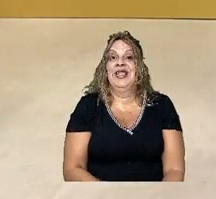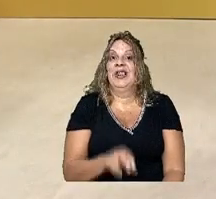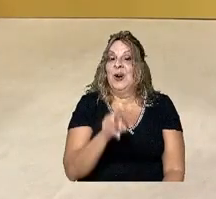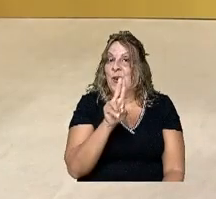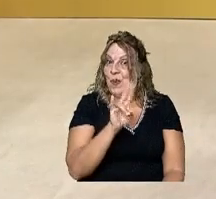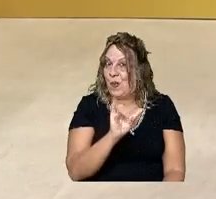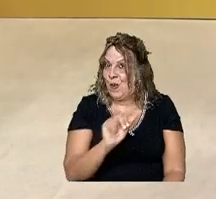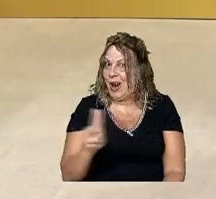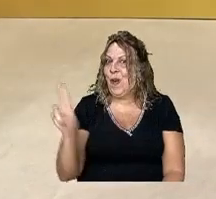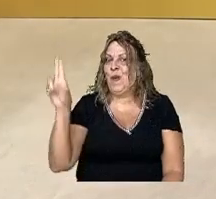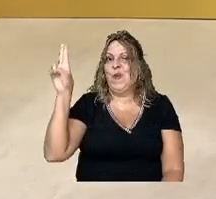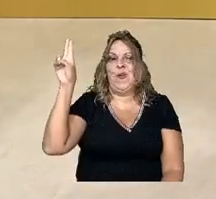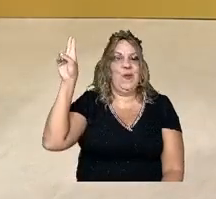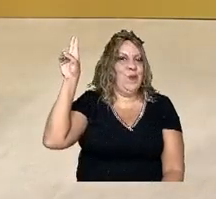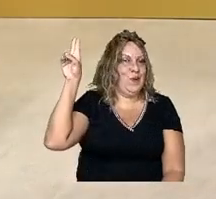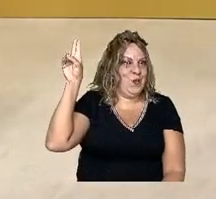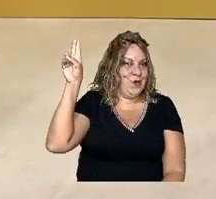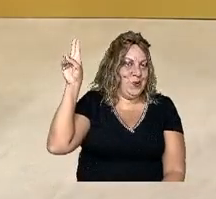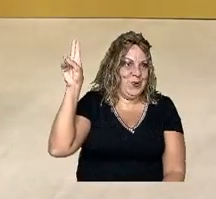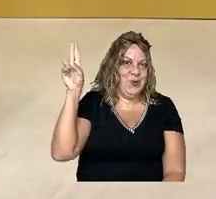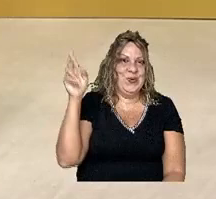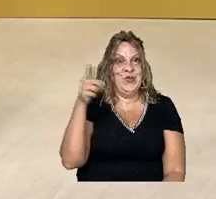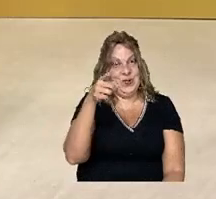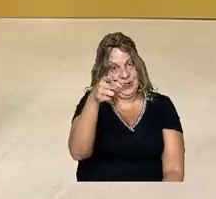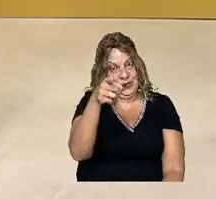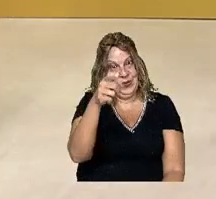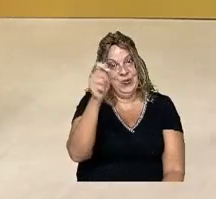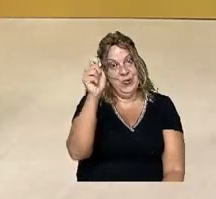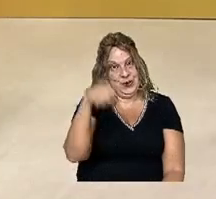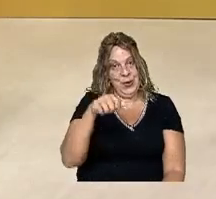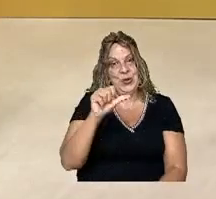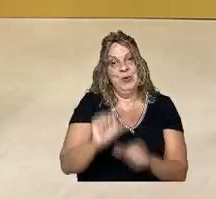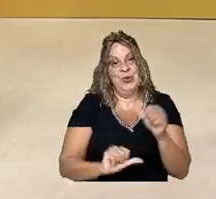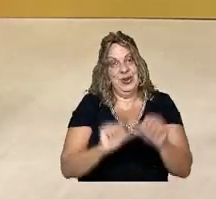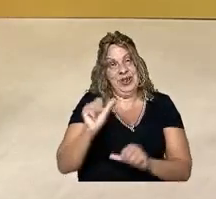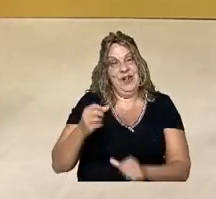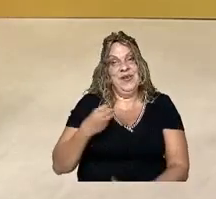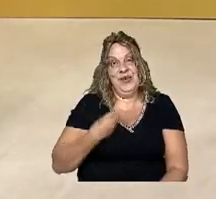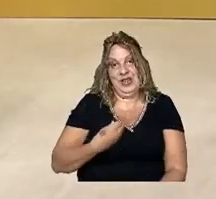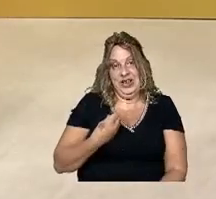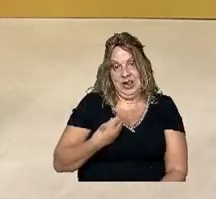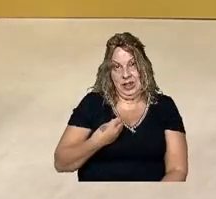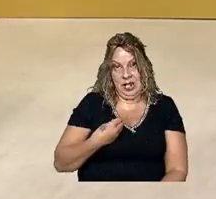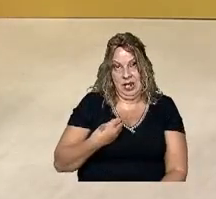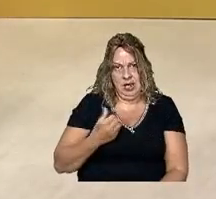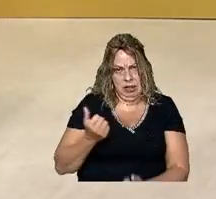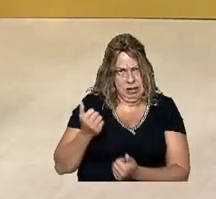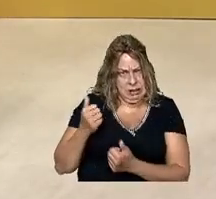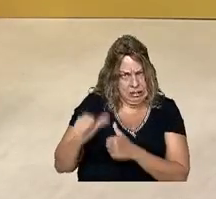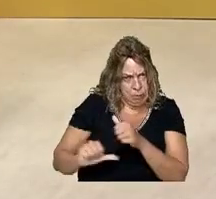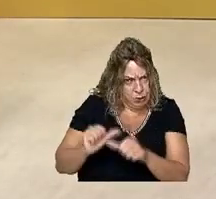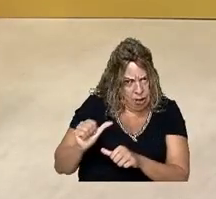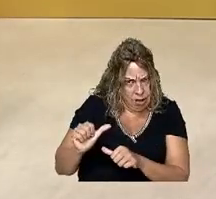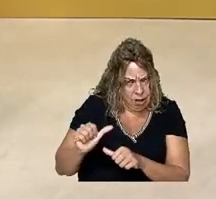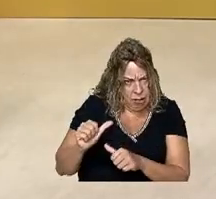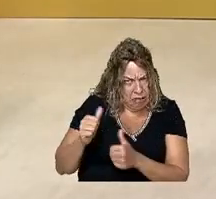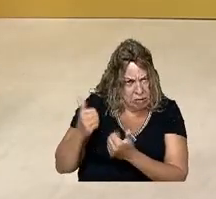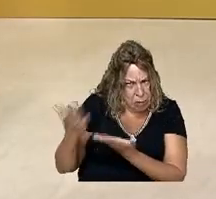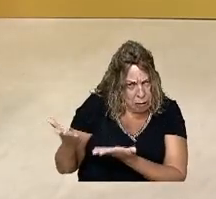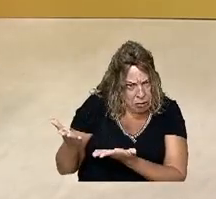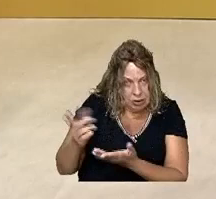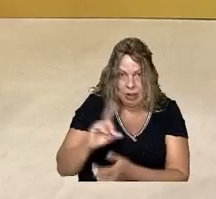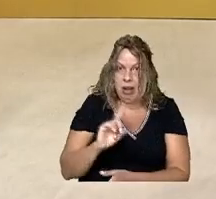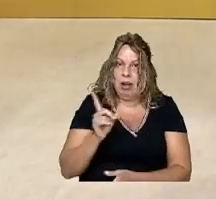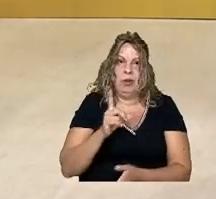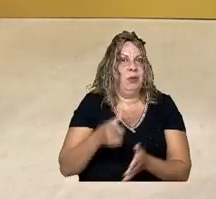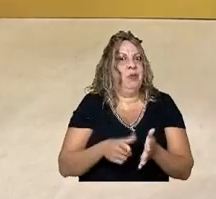Uau! Olha aí, você de casa também pode mudar de vida. Não deixa pra depois, tá? Adquira o seu Caju Cap. E pode ser com